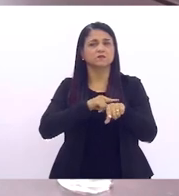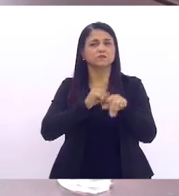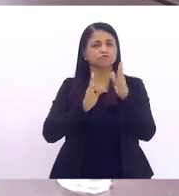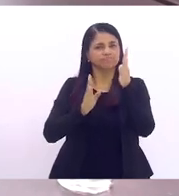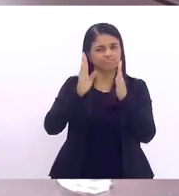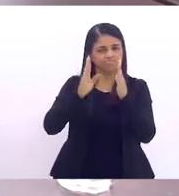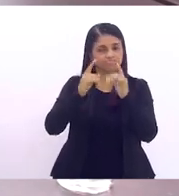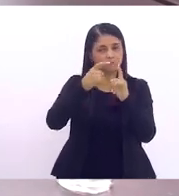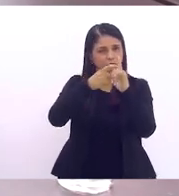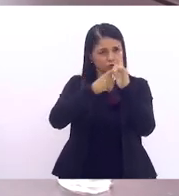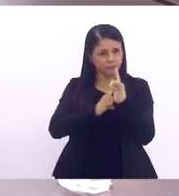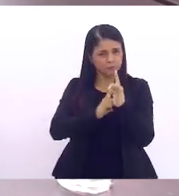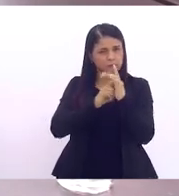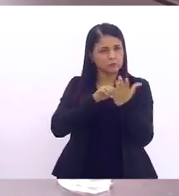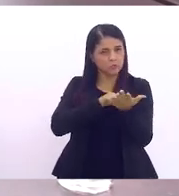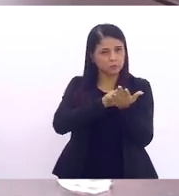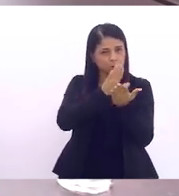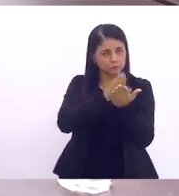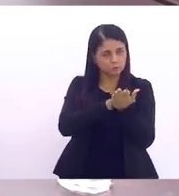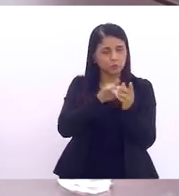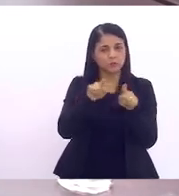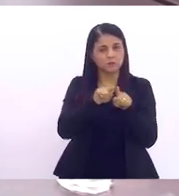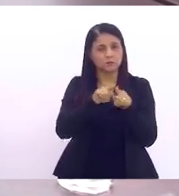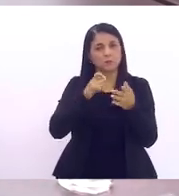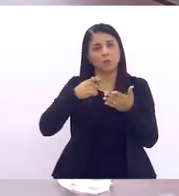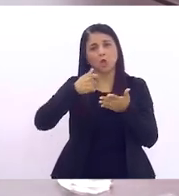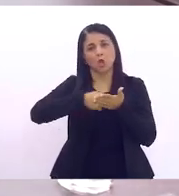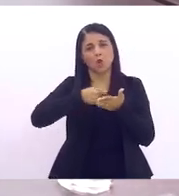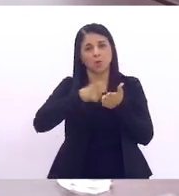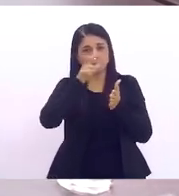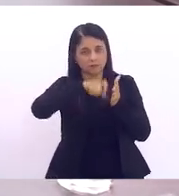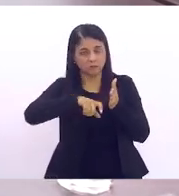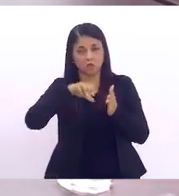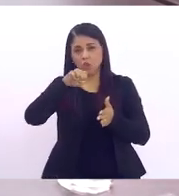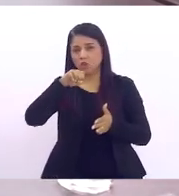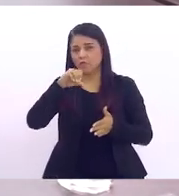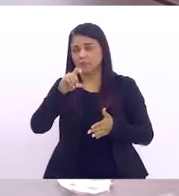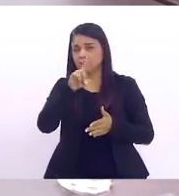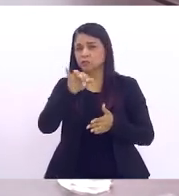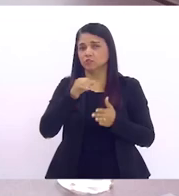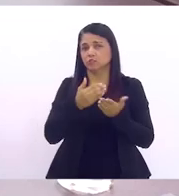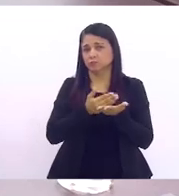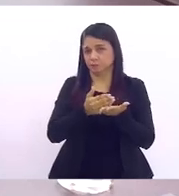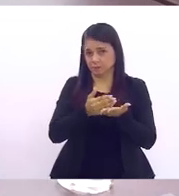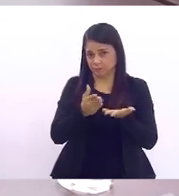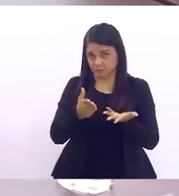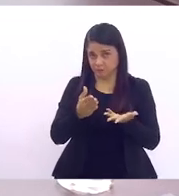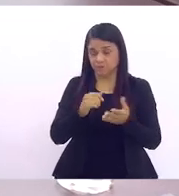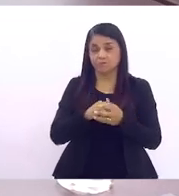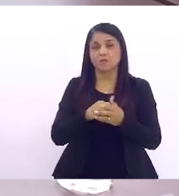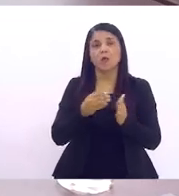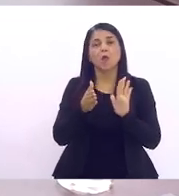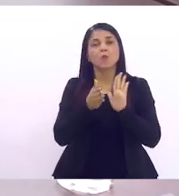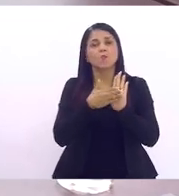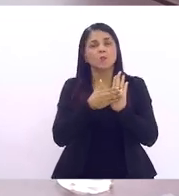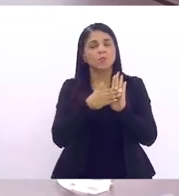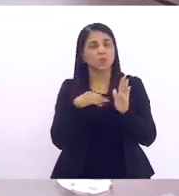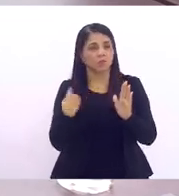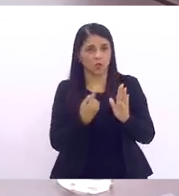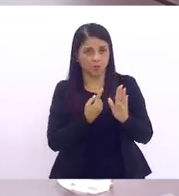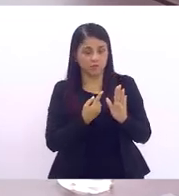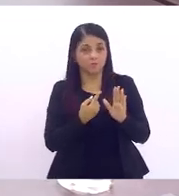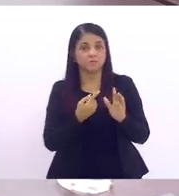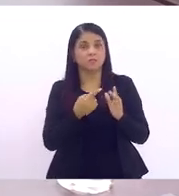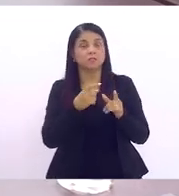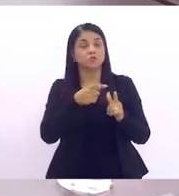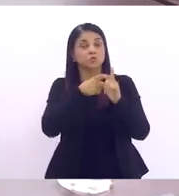suspensão das cobranças Inclusive das multas junto NT exatamente nós queríamos propor que houvesse a